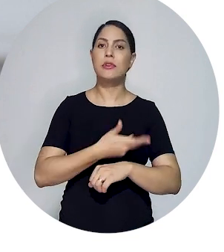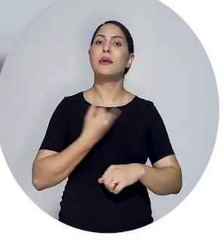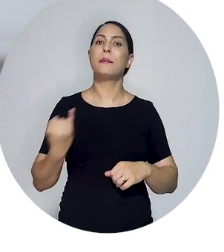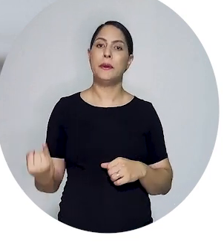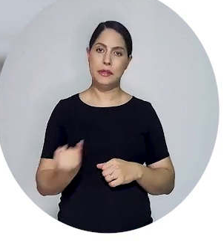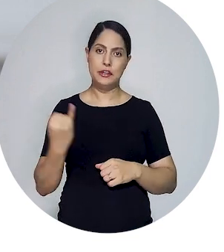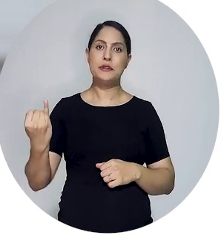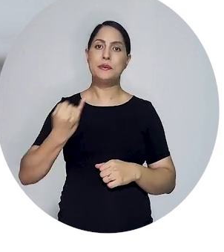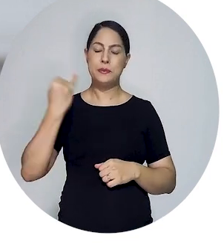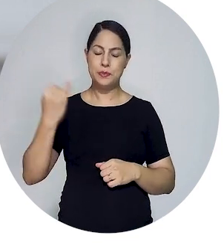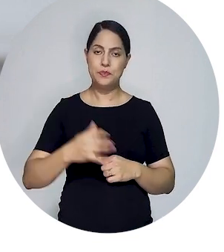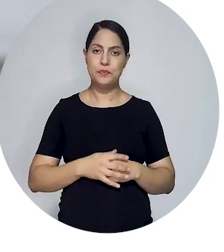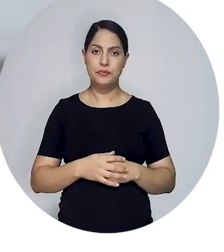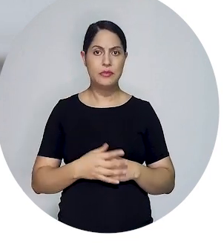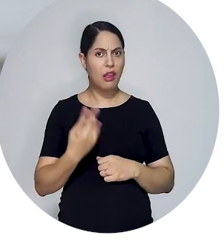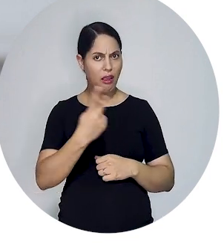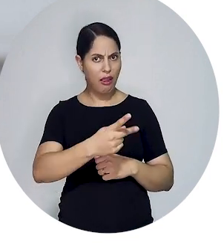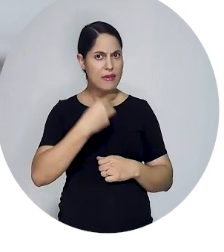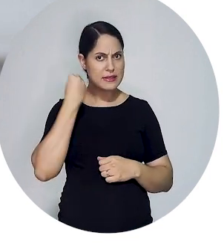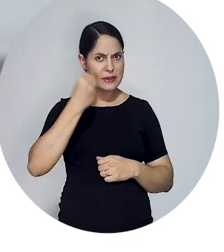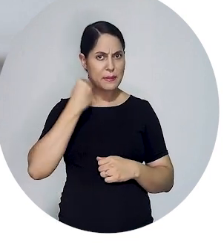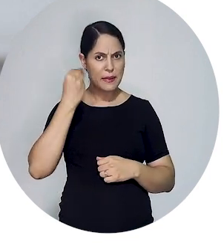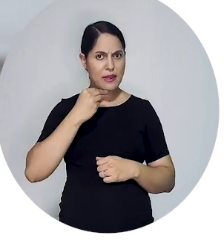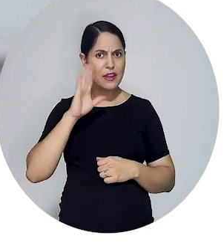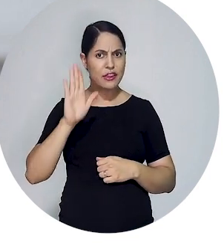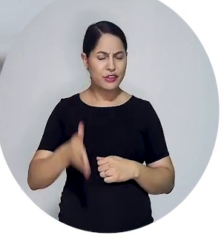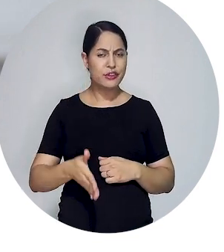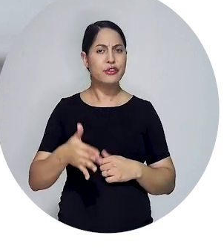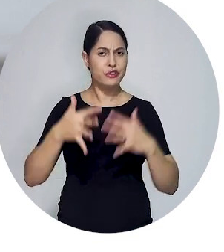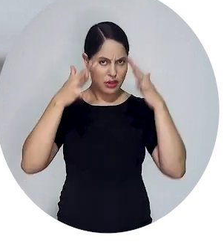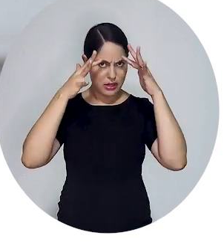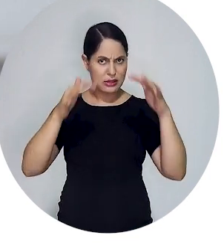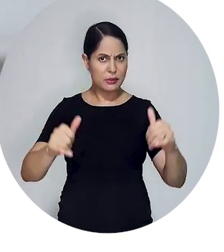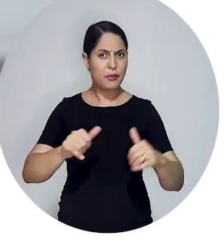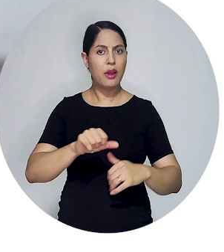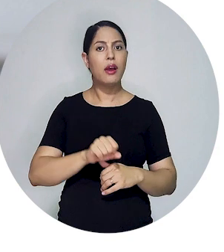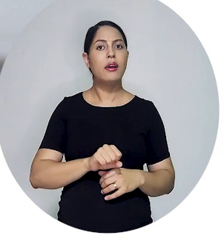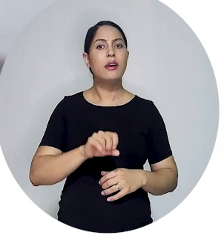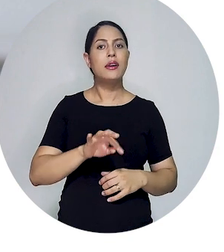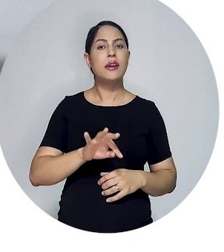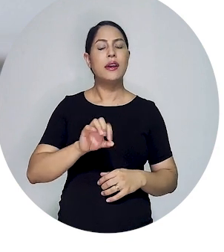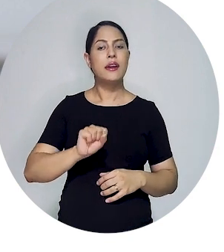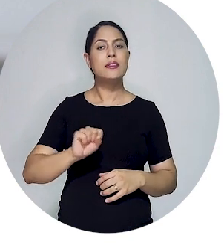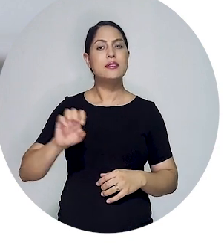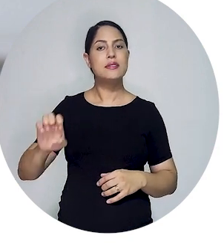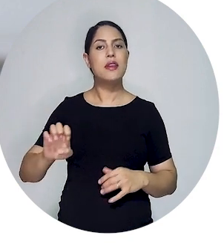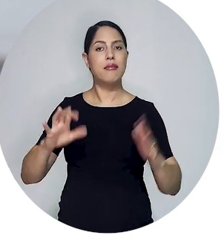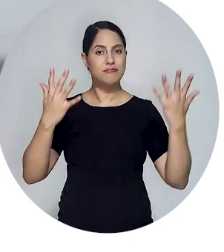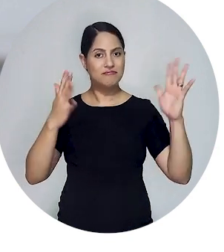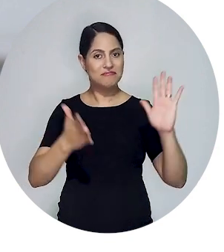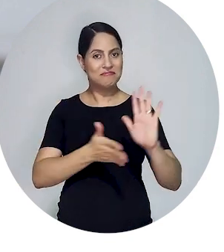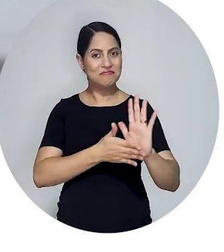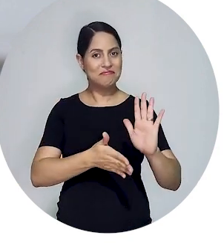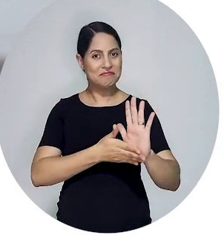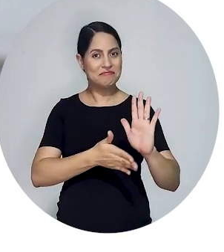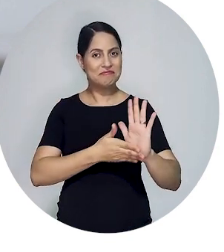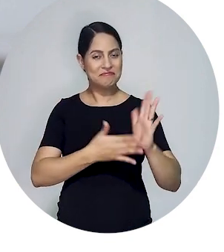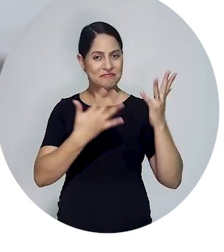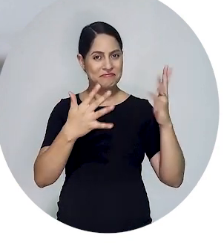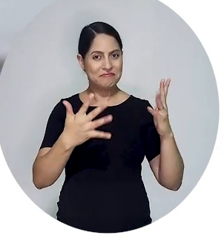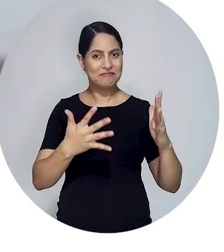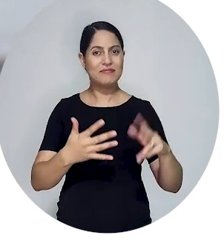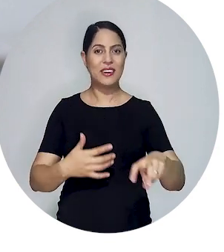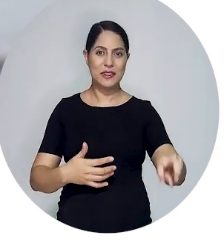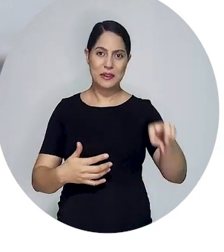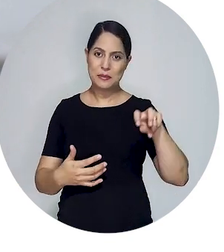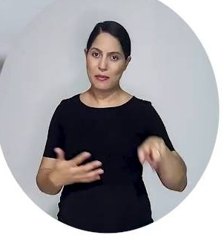Supremo Tribunal Federal nessa corte é essencial, sobretudo pela experiência que ele traz por já ter presidido esse tribunal. A OAB o